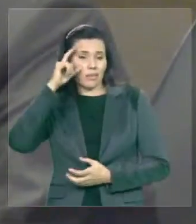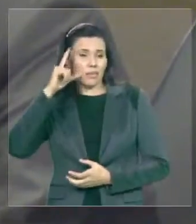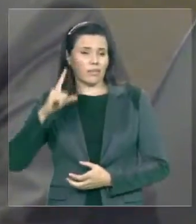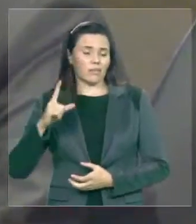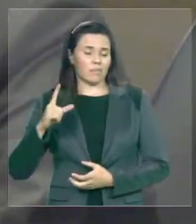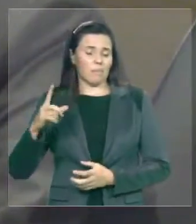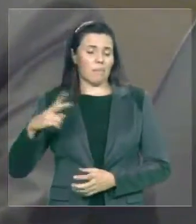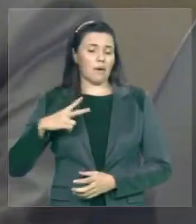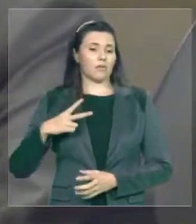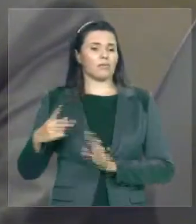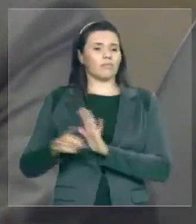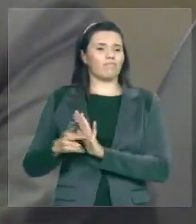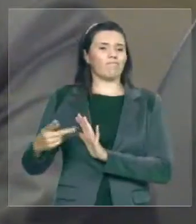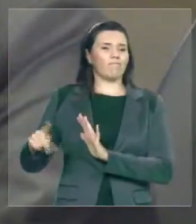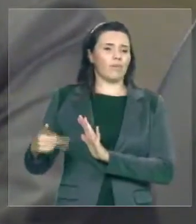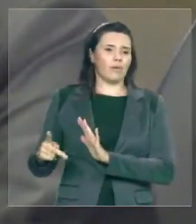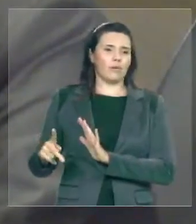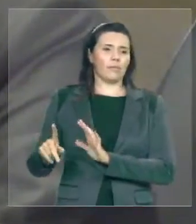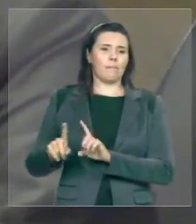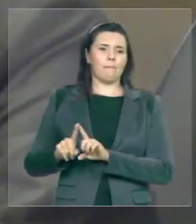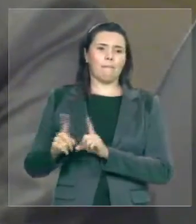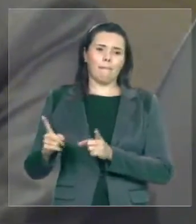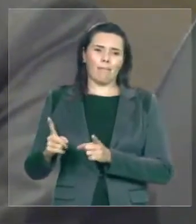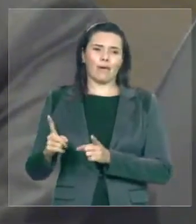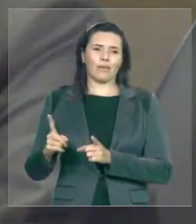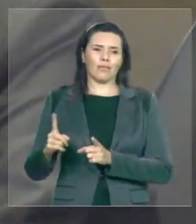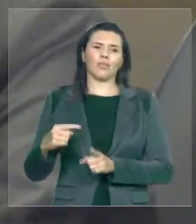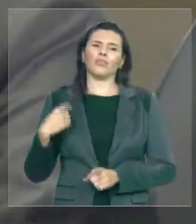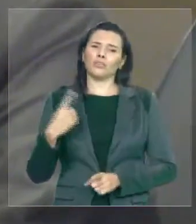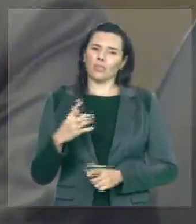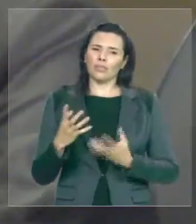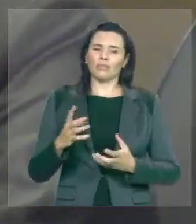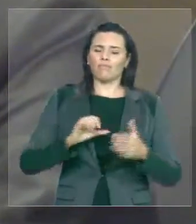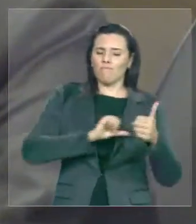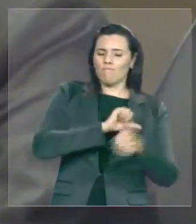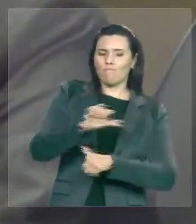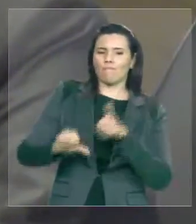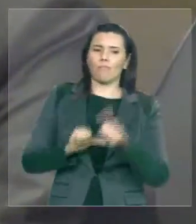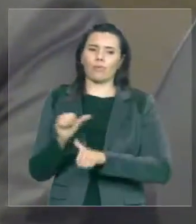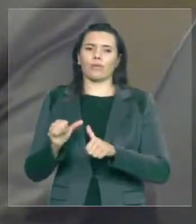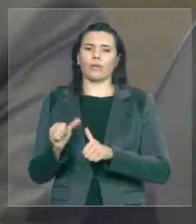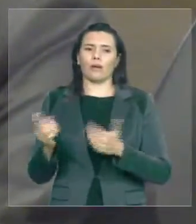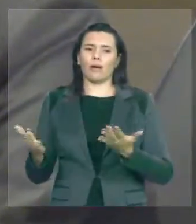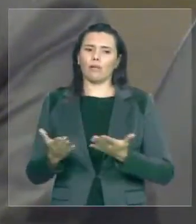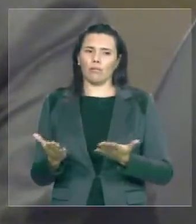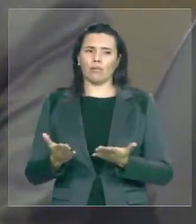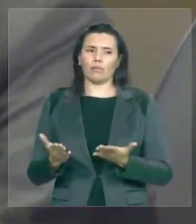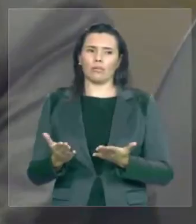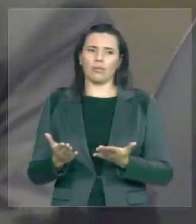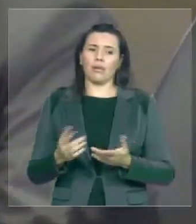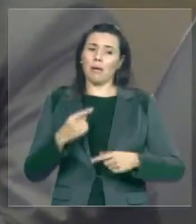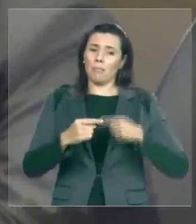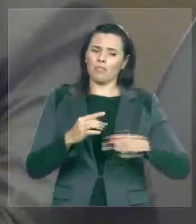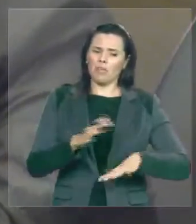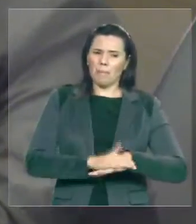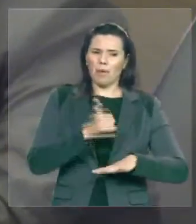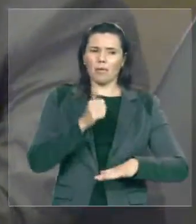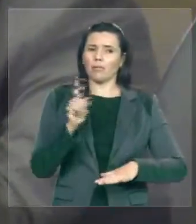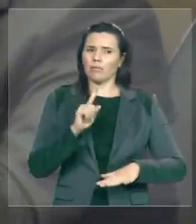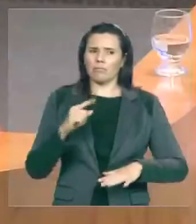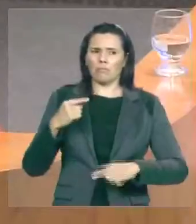para sempre esse estilo de fazer política de baixo nível. Muito obrigado.